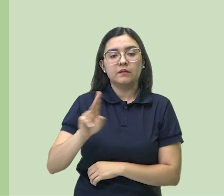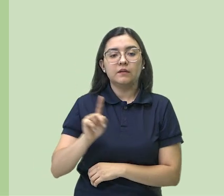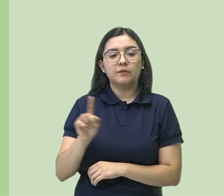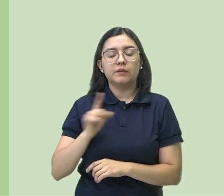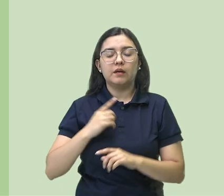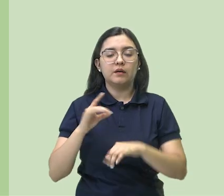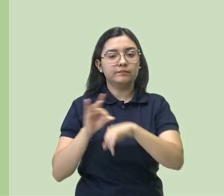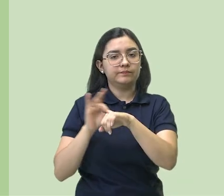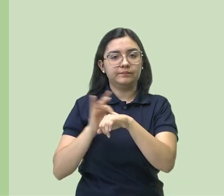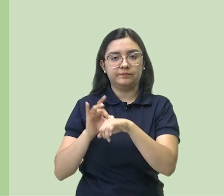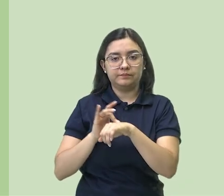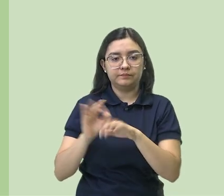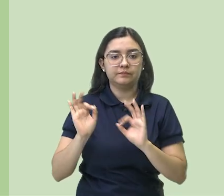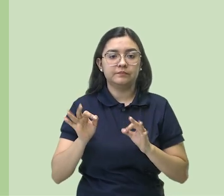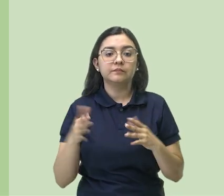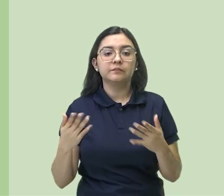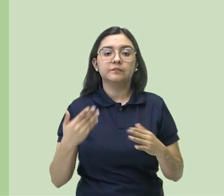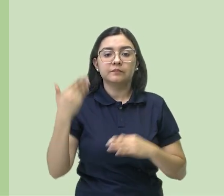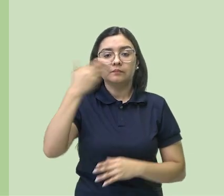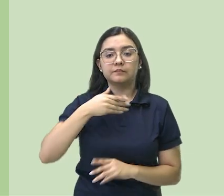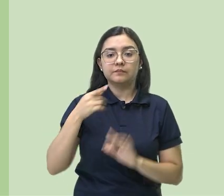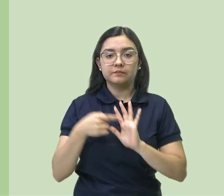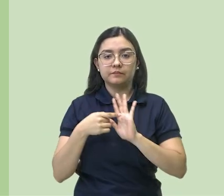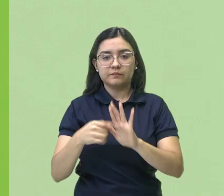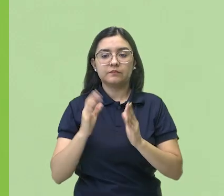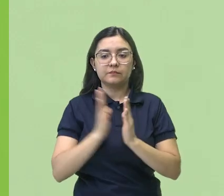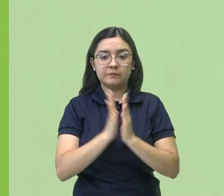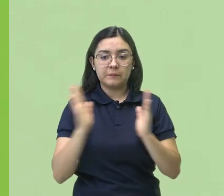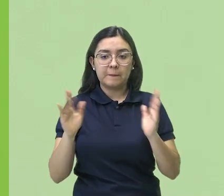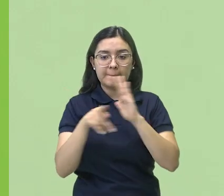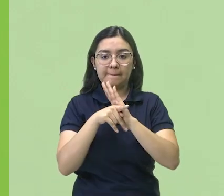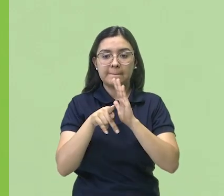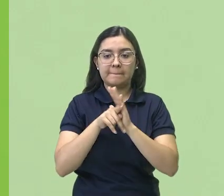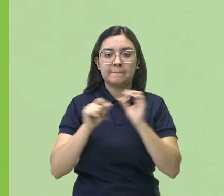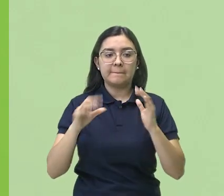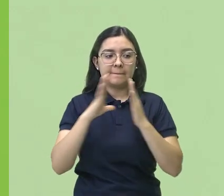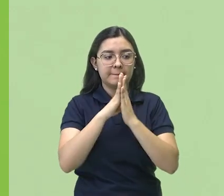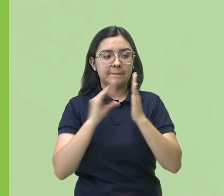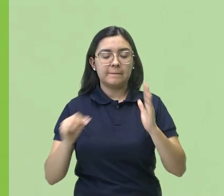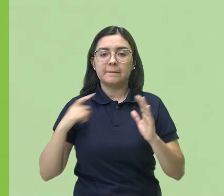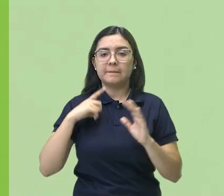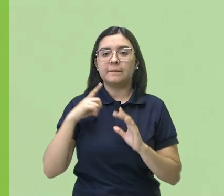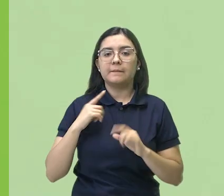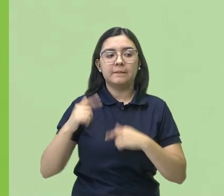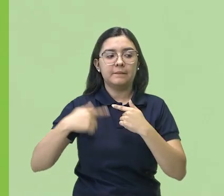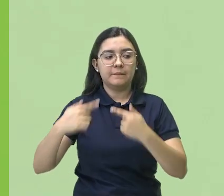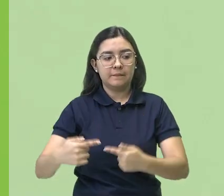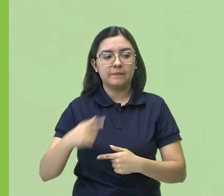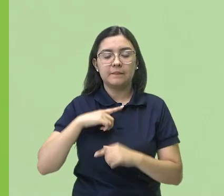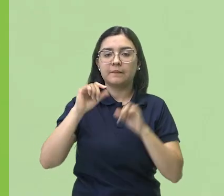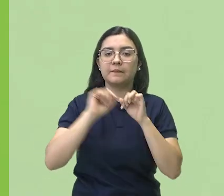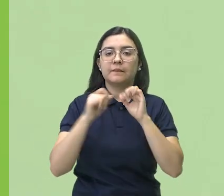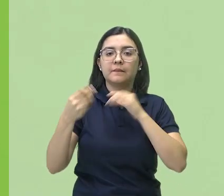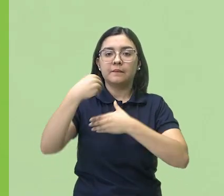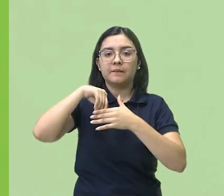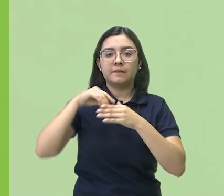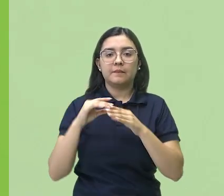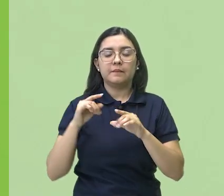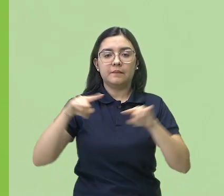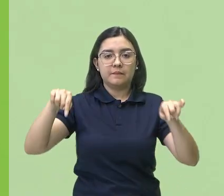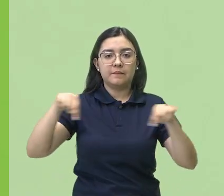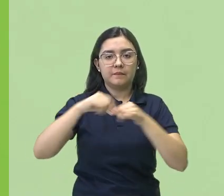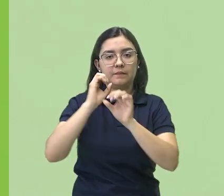de aluguel, né, provando aí para vocês o processo da clonagem reprodutiva que foi feita em laboratório, tá?